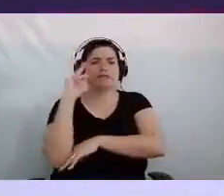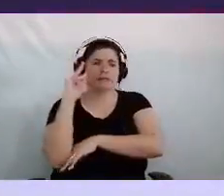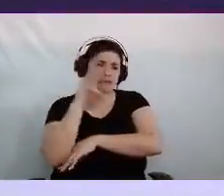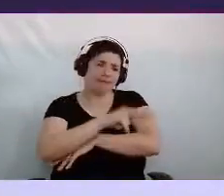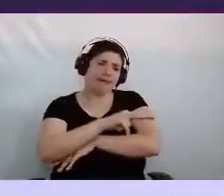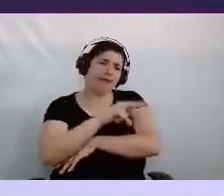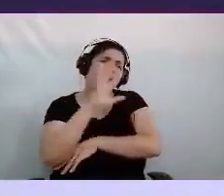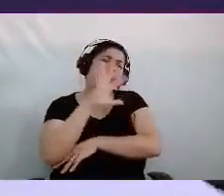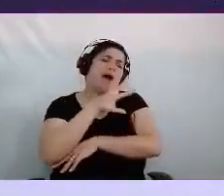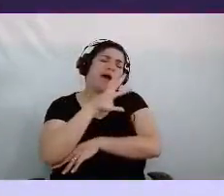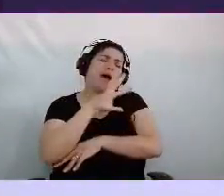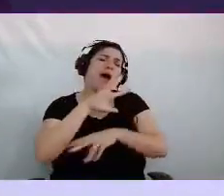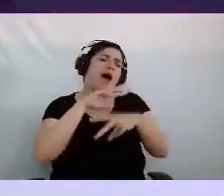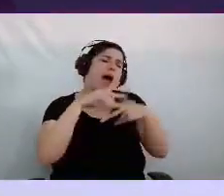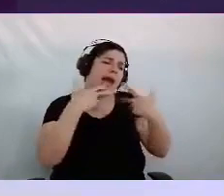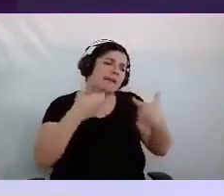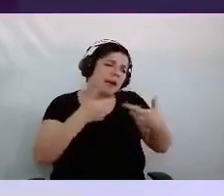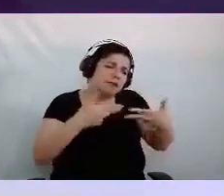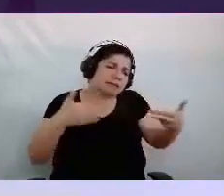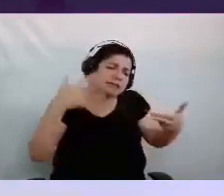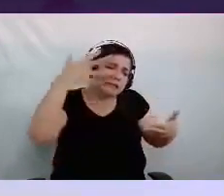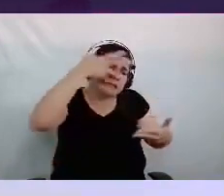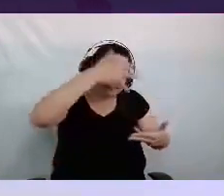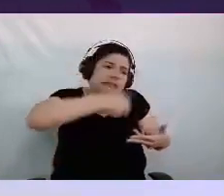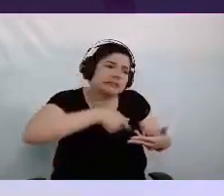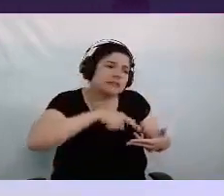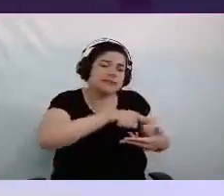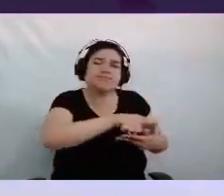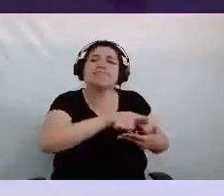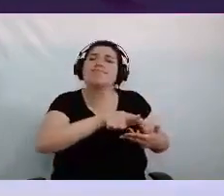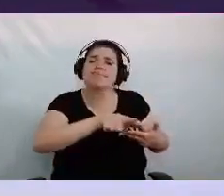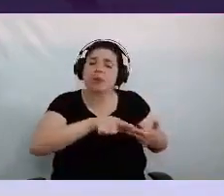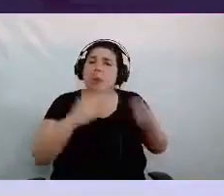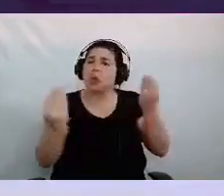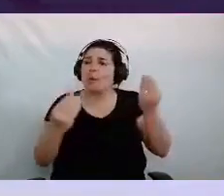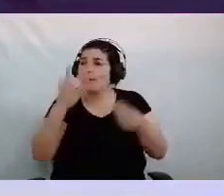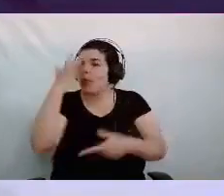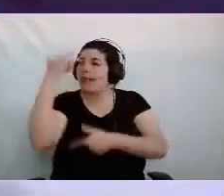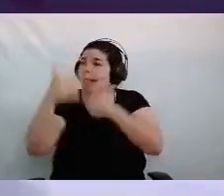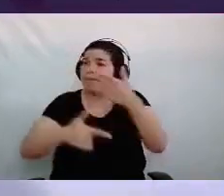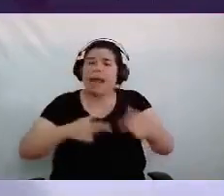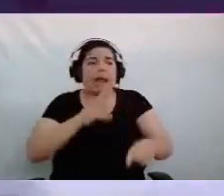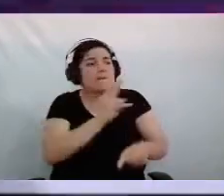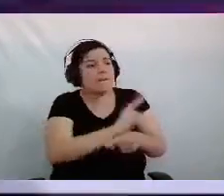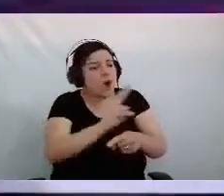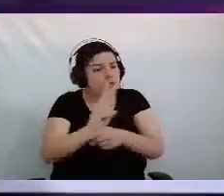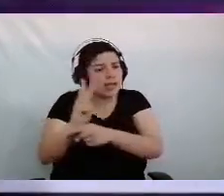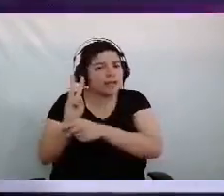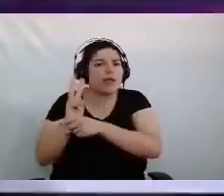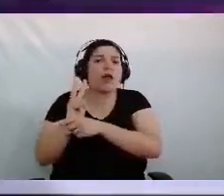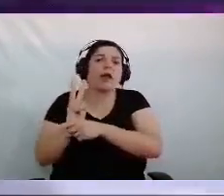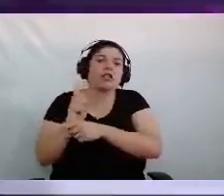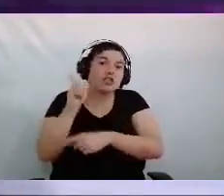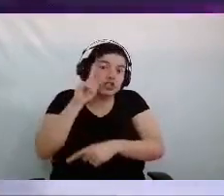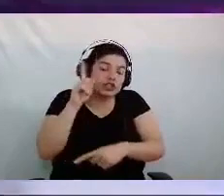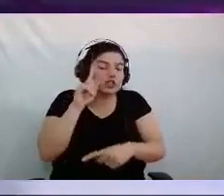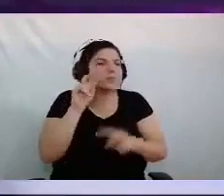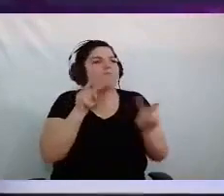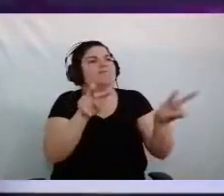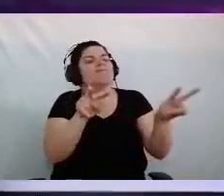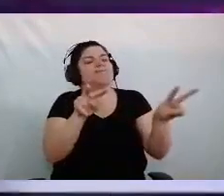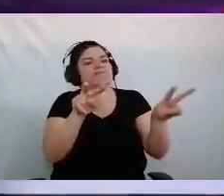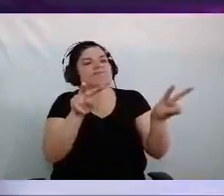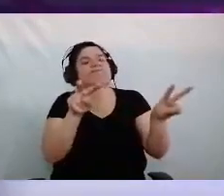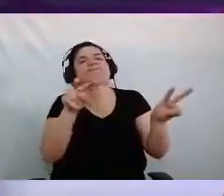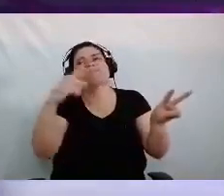maravilhoso, quando você vê conhecendo as pessoas, a paixão com que elas atuam na preservação, na atuação do dia a dia, a gente começa